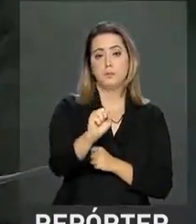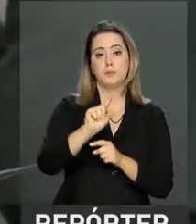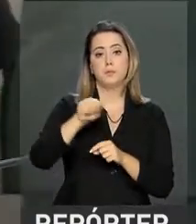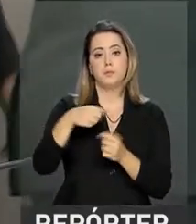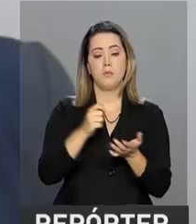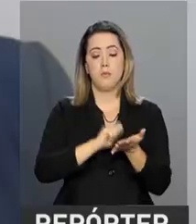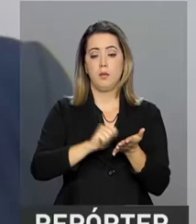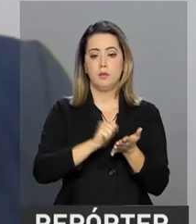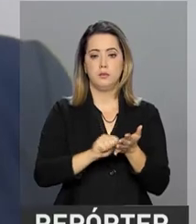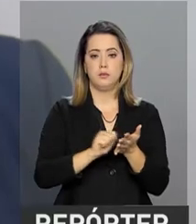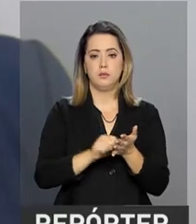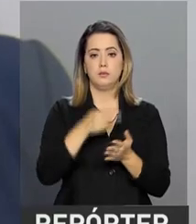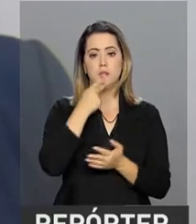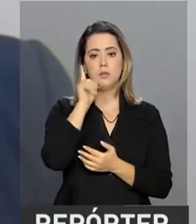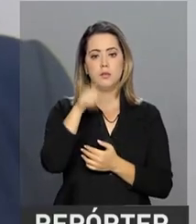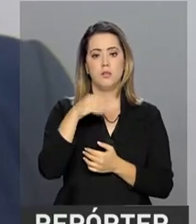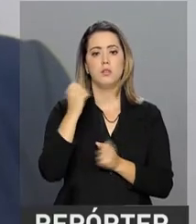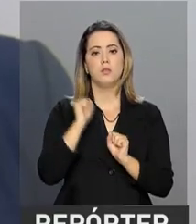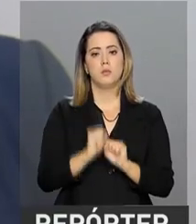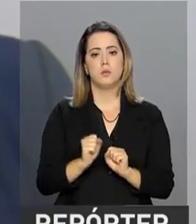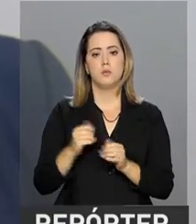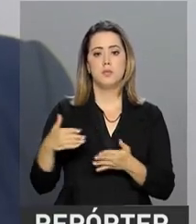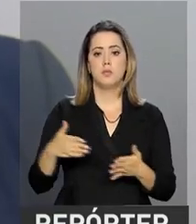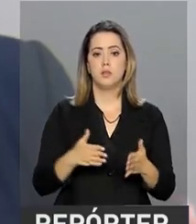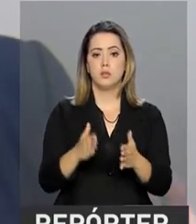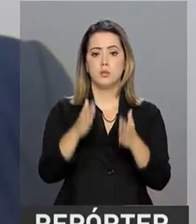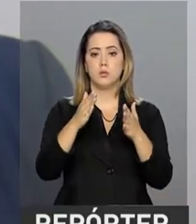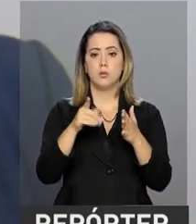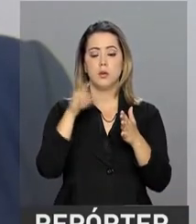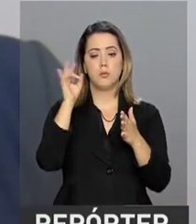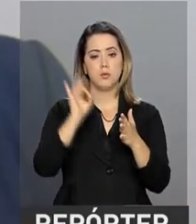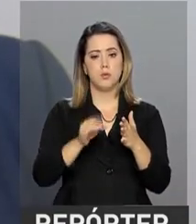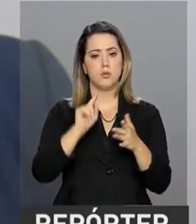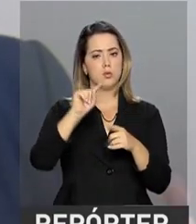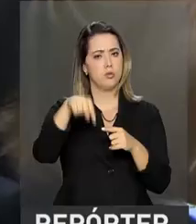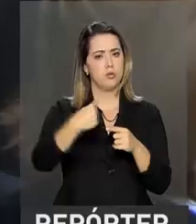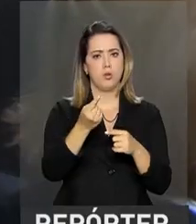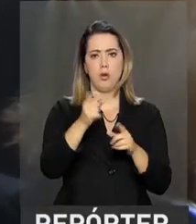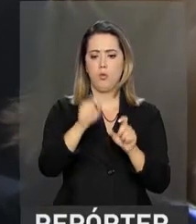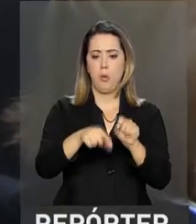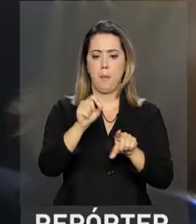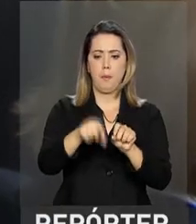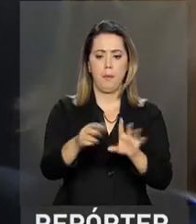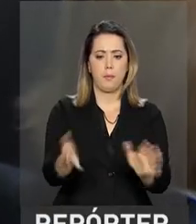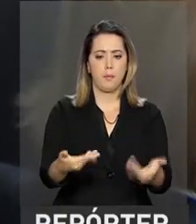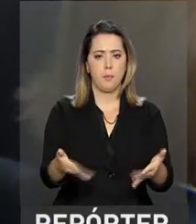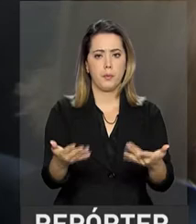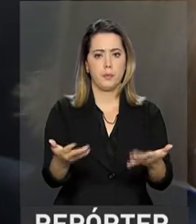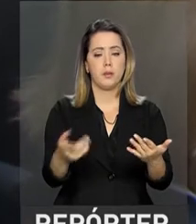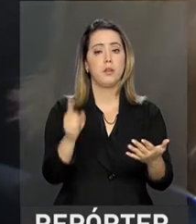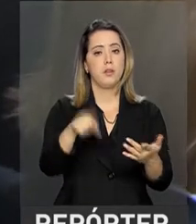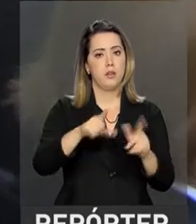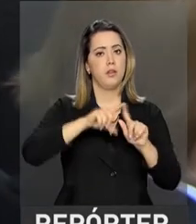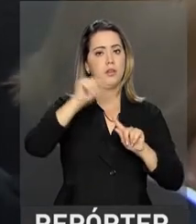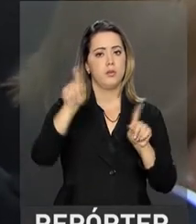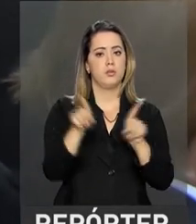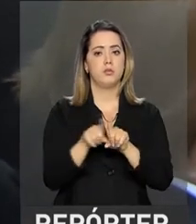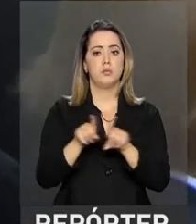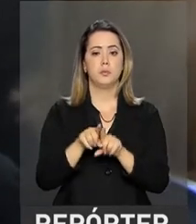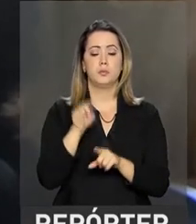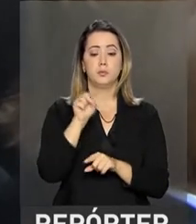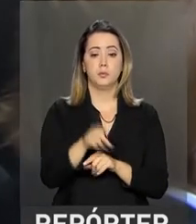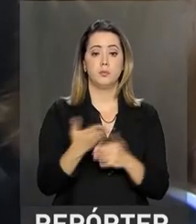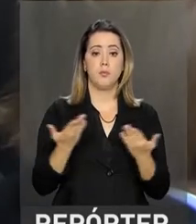garantiu condições de tráfego na rodovia para a próxima safra que também deve ser recorde no período